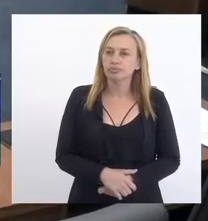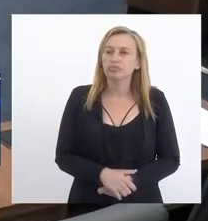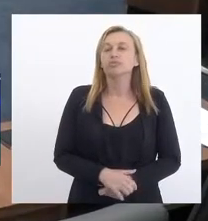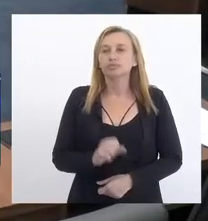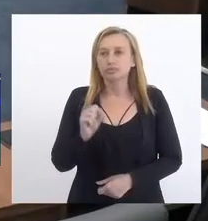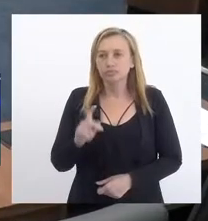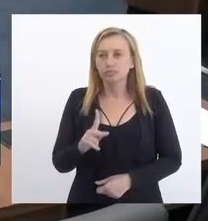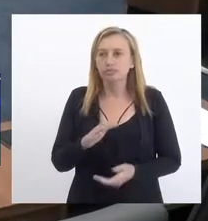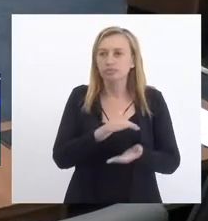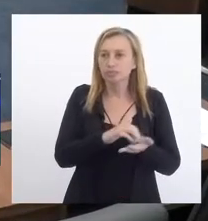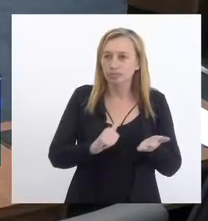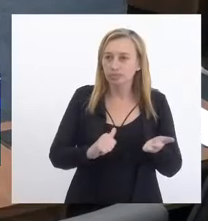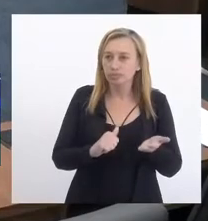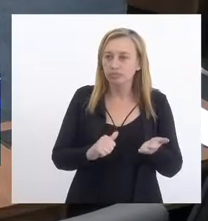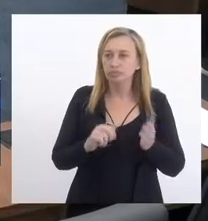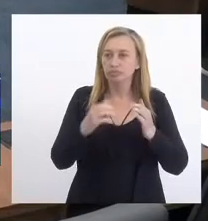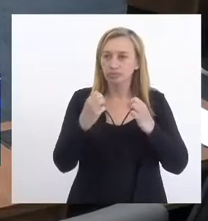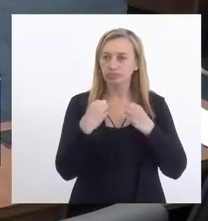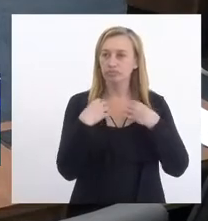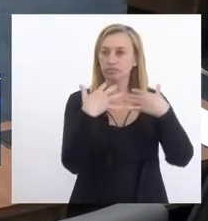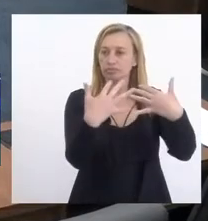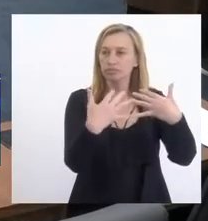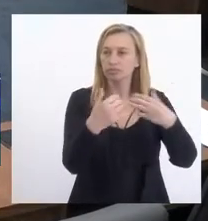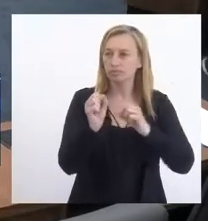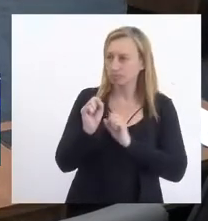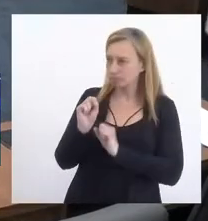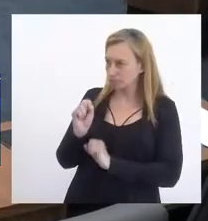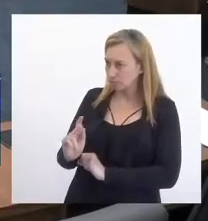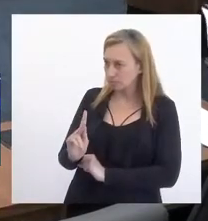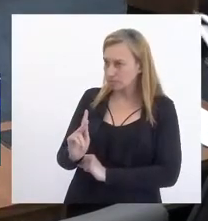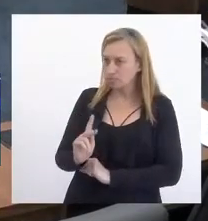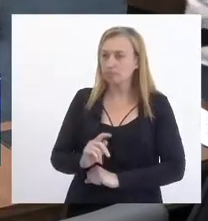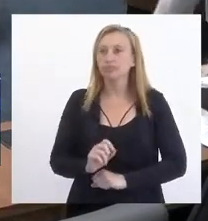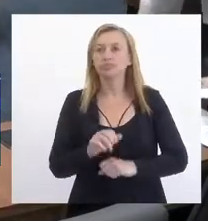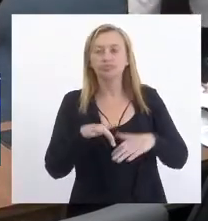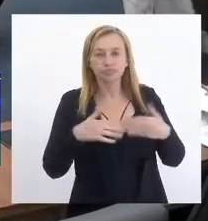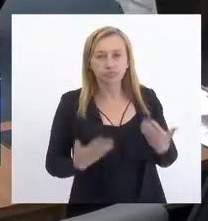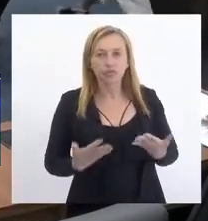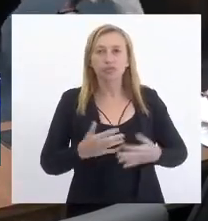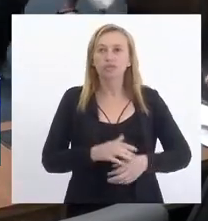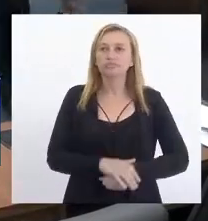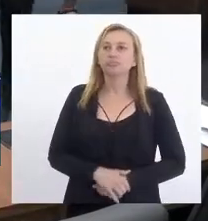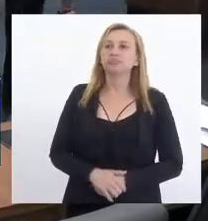Ok, vamos retirar para fazer audiência pública, é isso? Então,